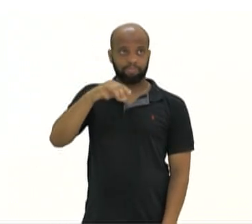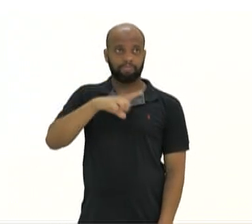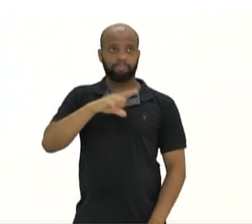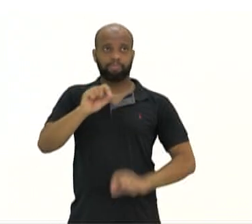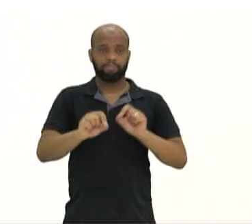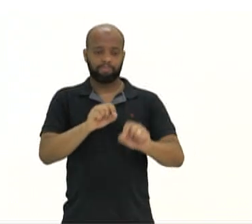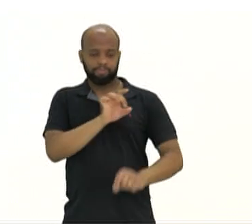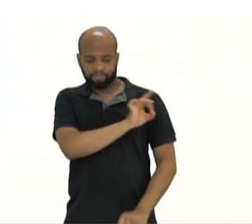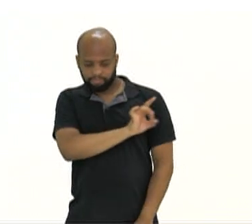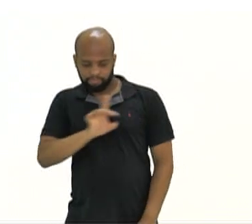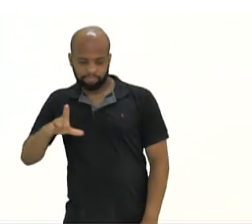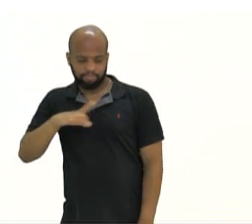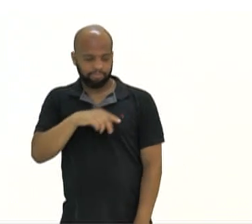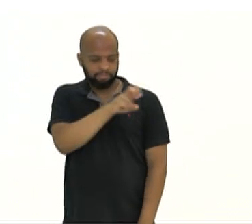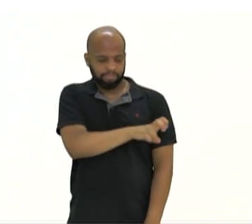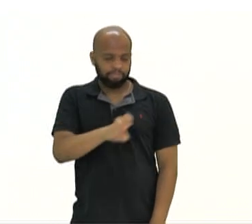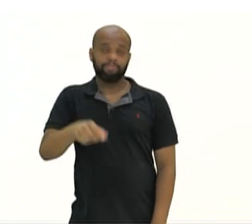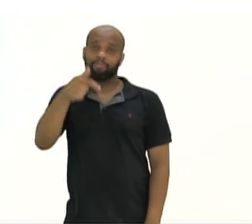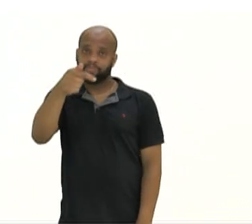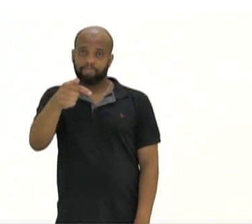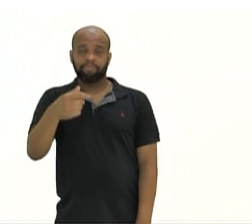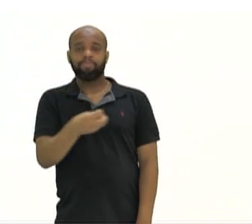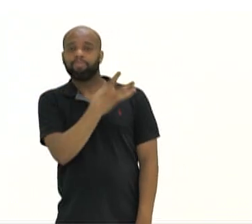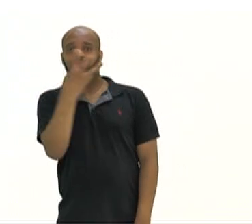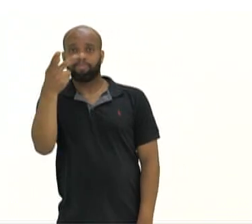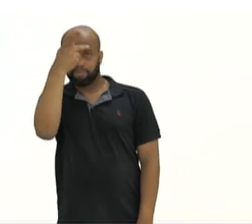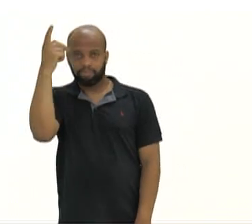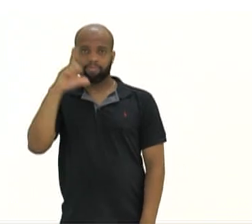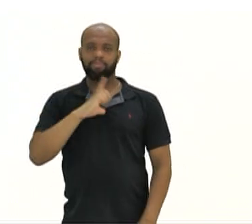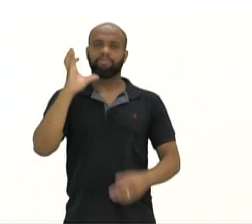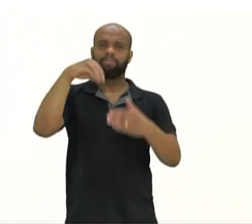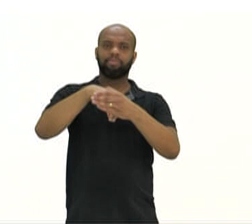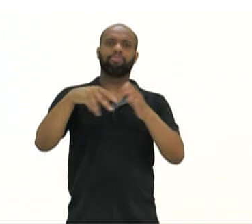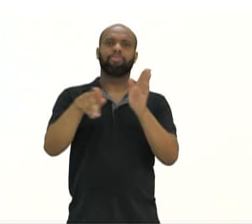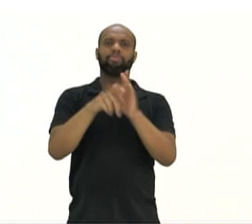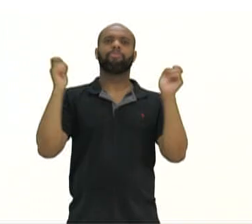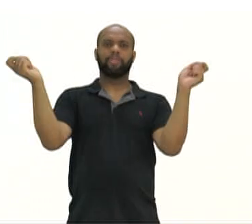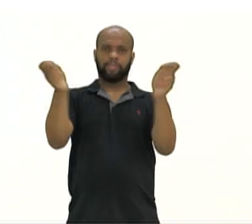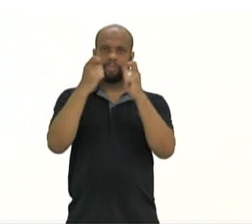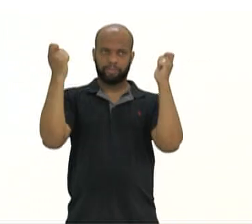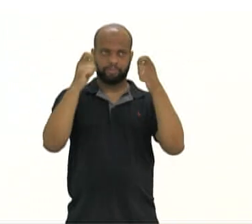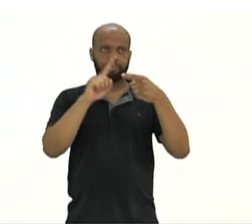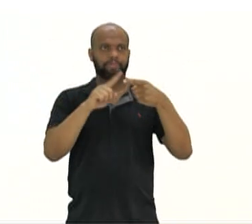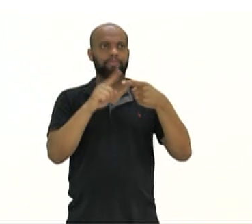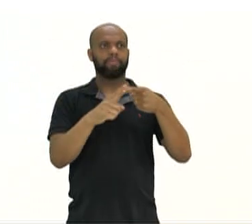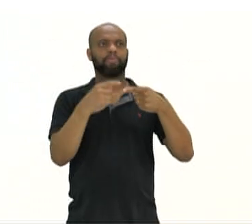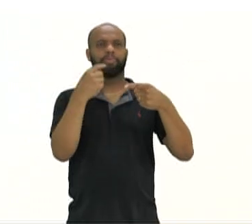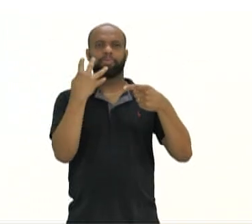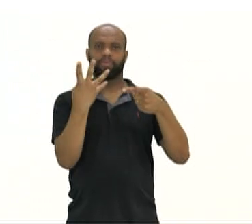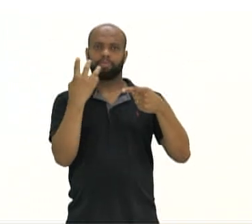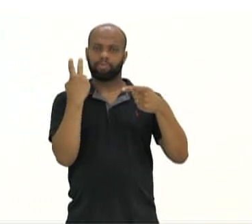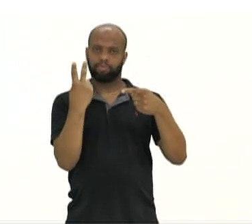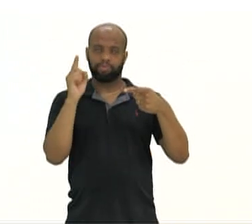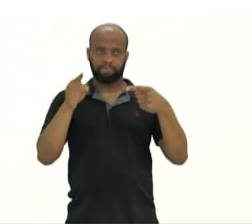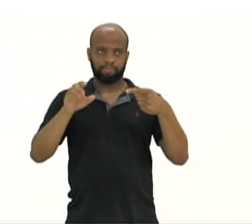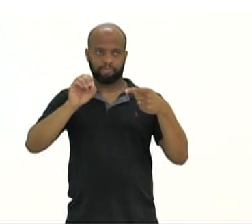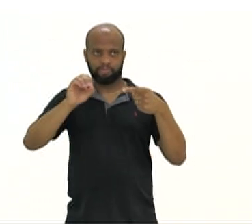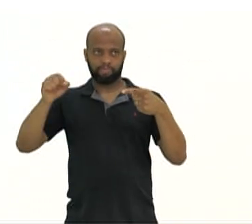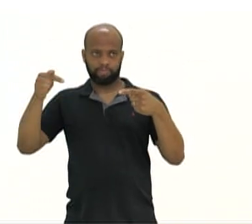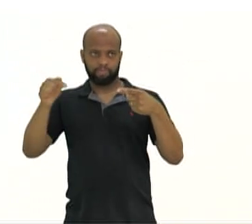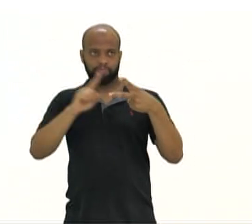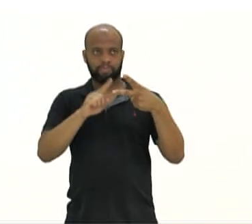em média, 7 pessoas, quantas pessoas havia no festival? Letra A, 42.007. Letra